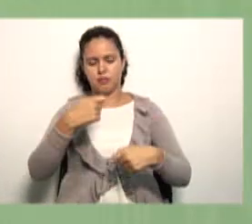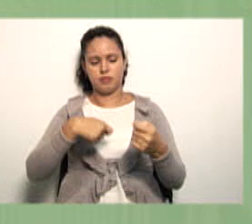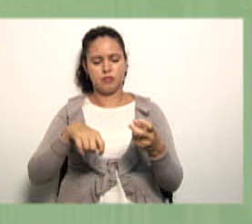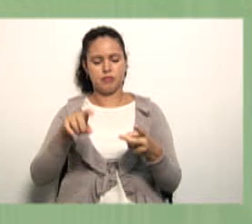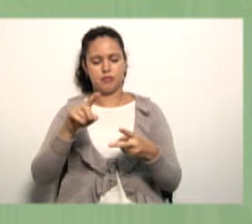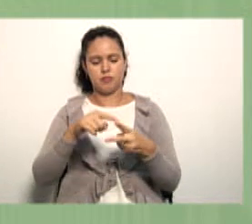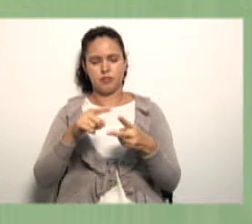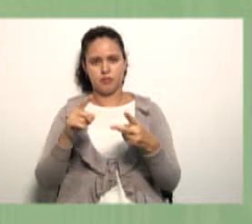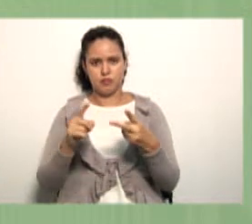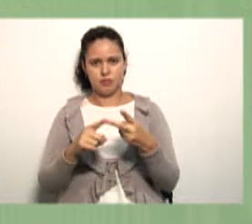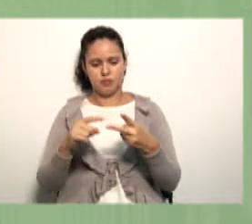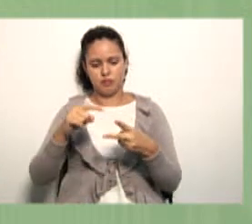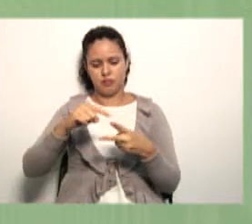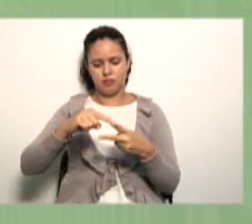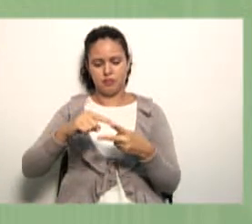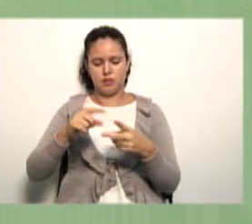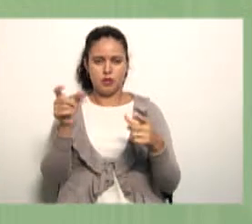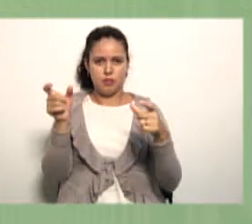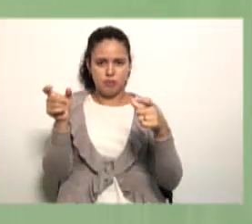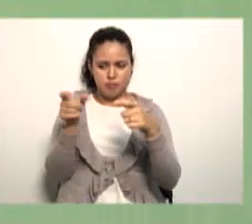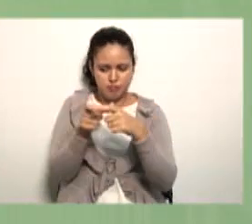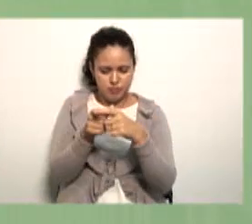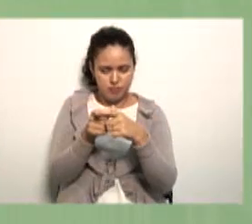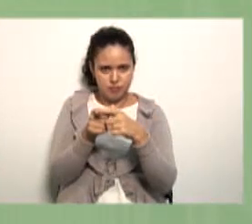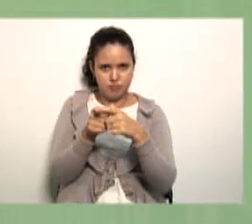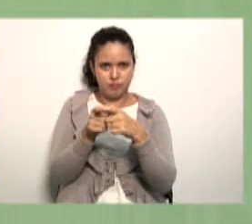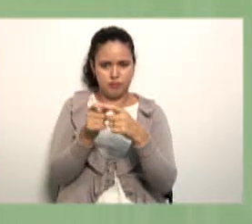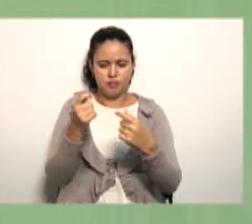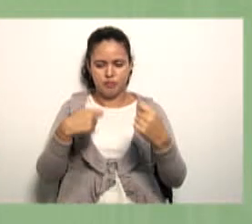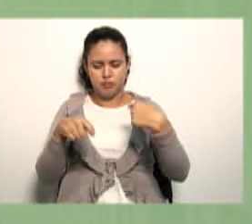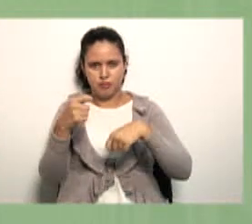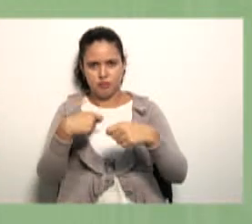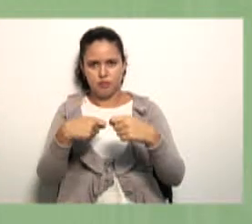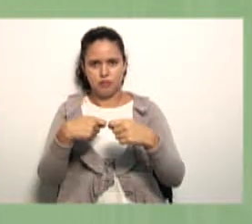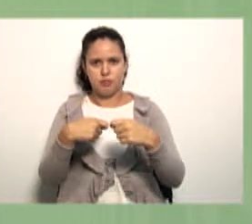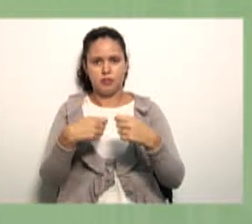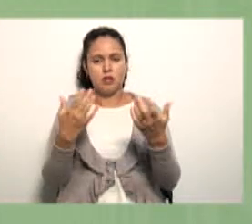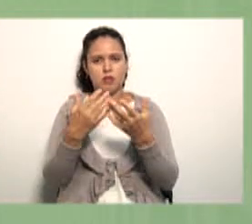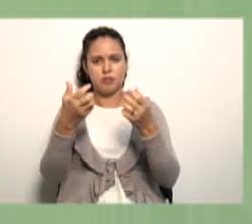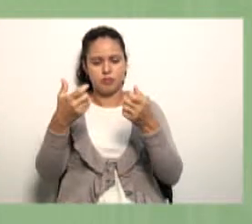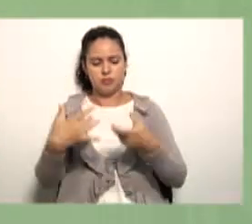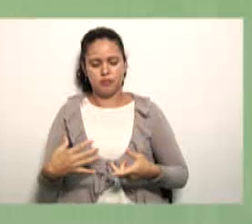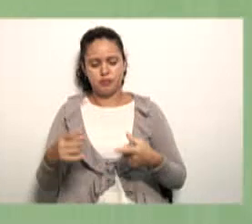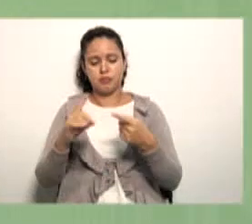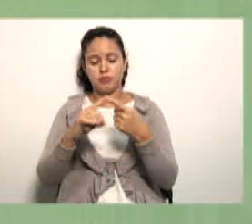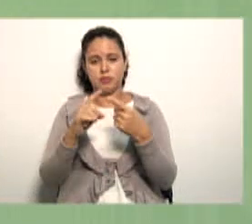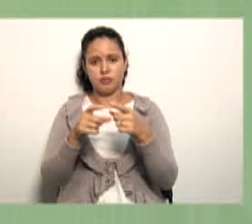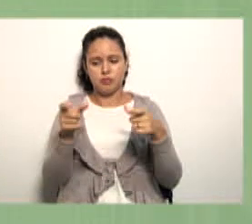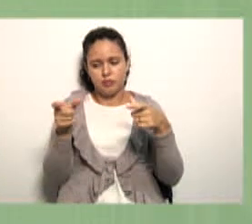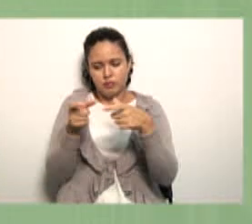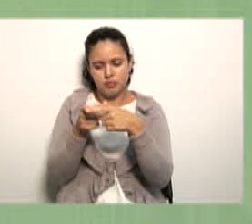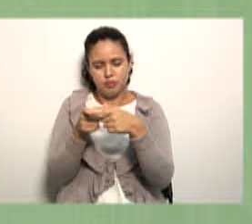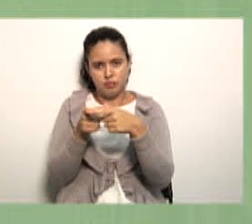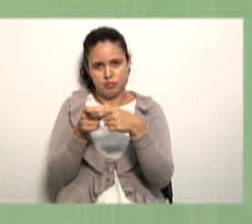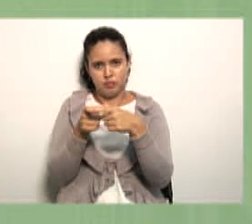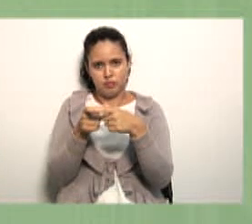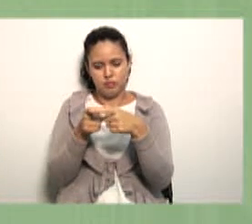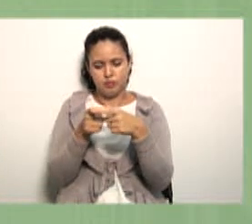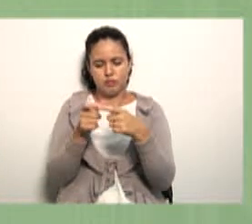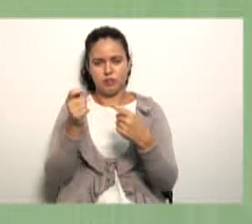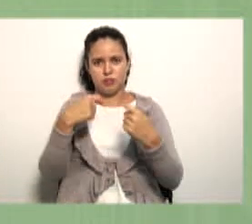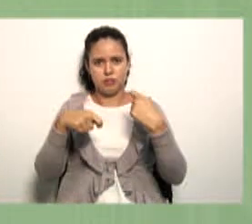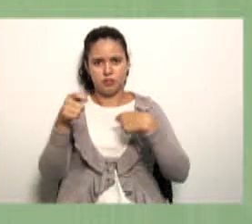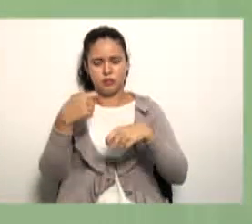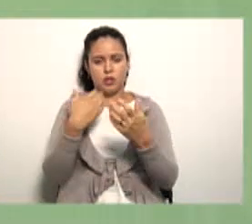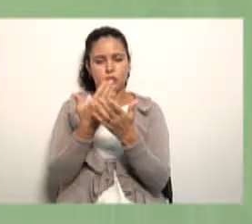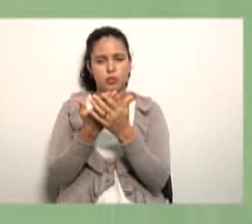a micro, a outra é a macroeconomia. Vamos falar um pouquinho do que é a microeconomia? Aí a gente viu assim, que a economia ela estuda